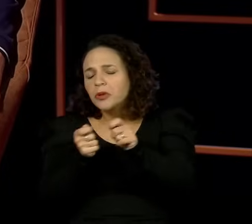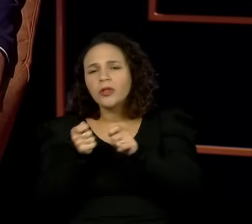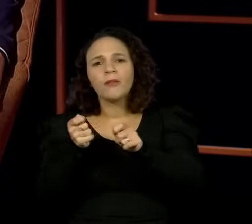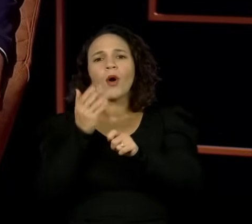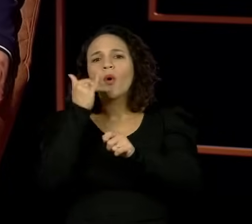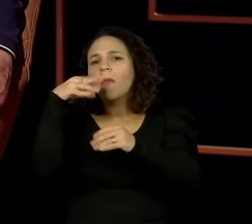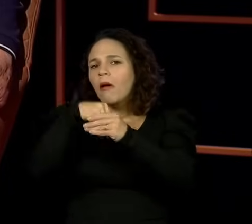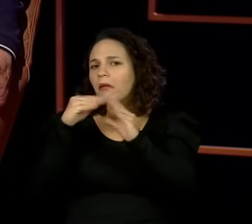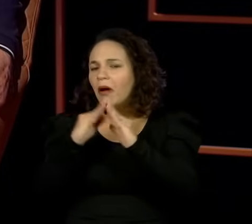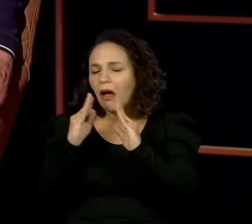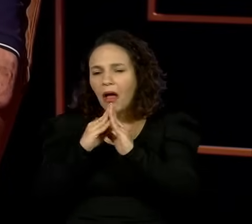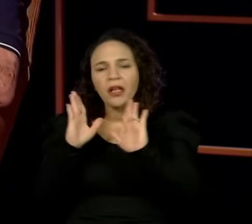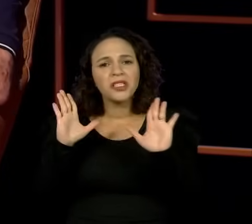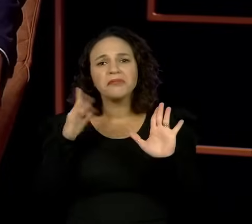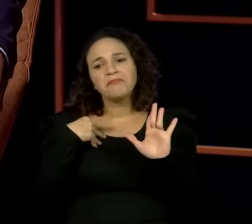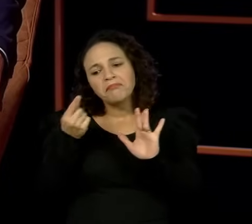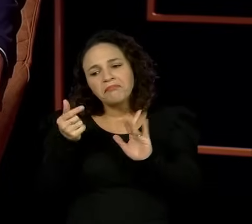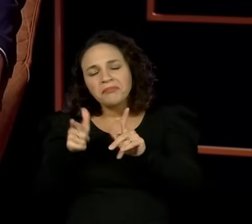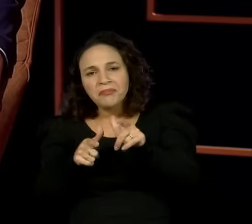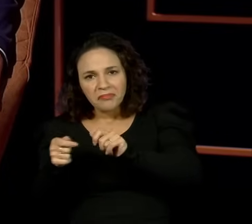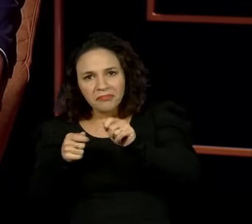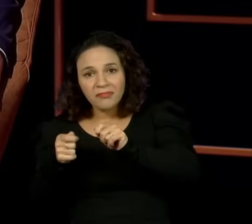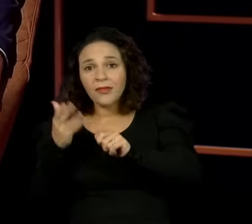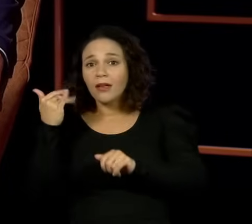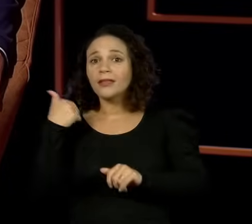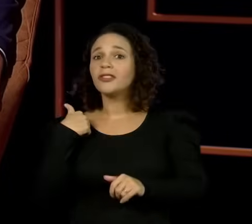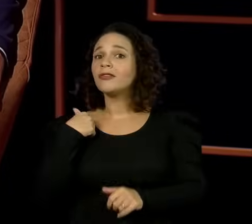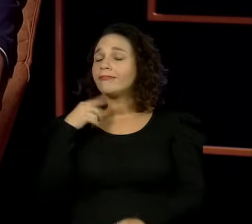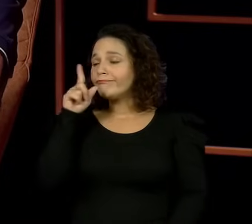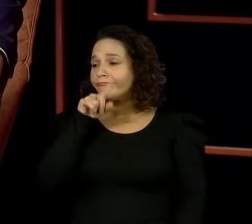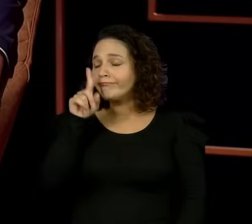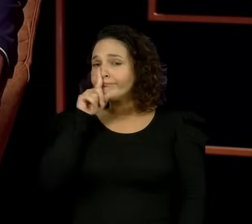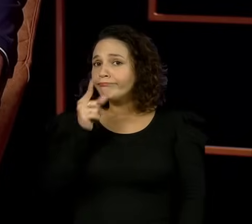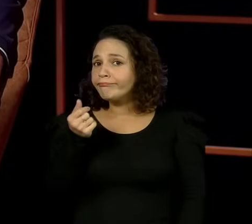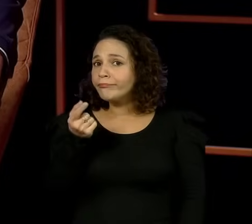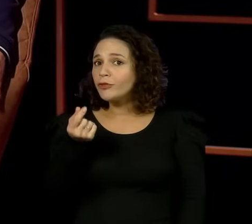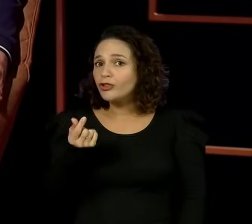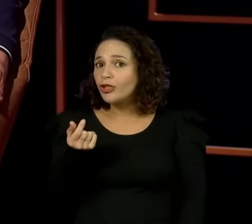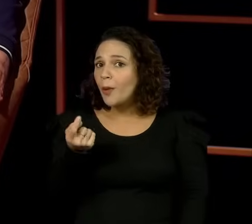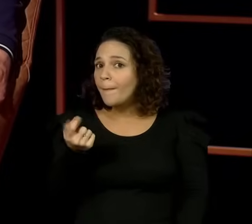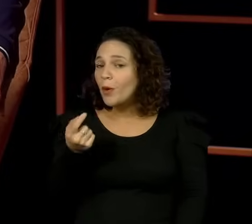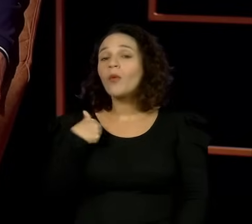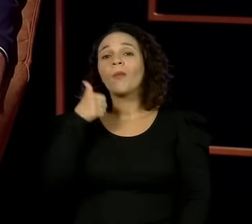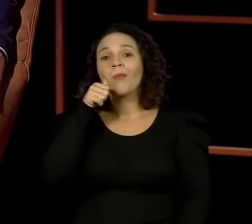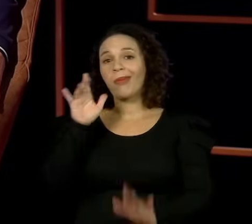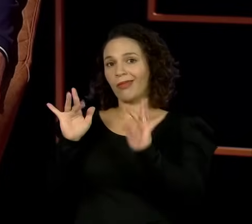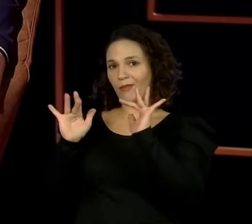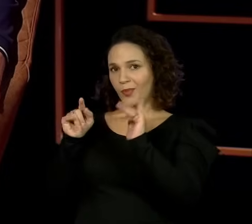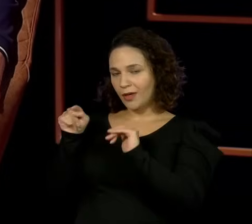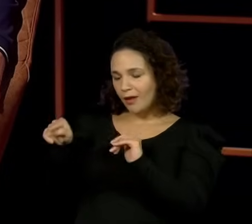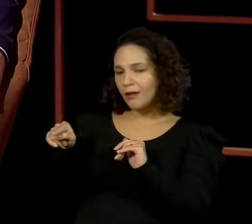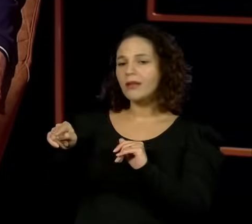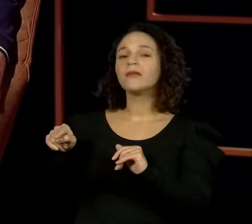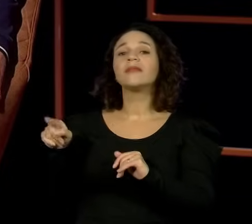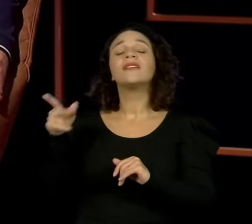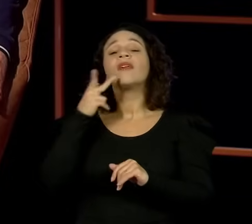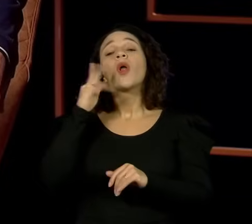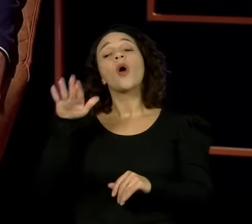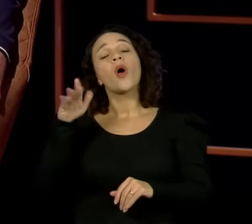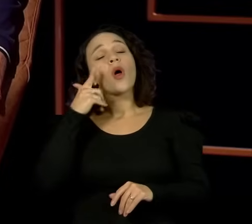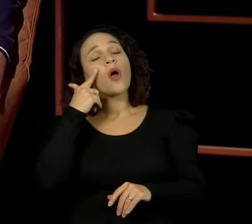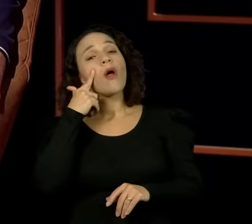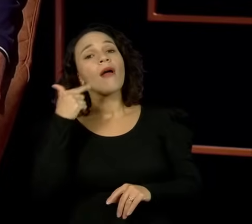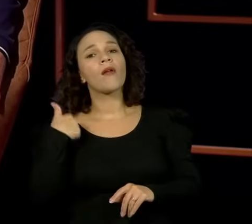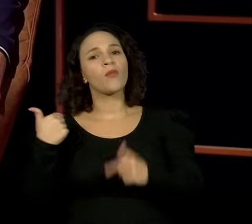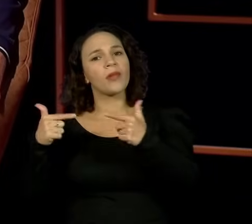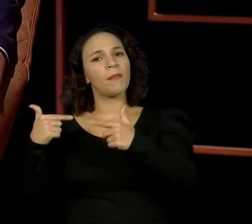lá. E numa época que eu estava com pouco dinheiro, uma namorada minha falou, olha, Jacques, eu vou